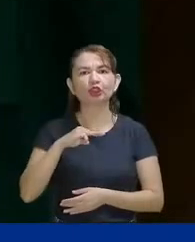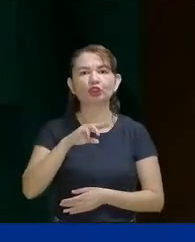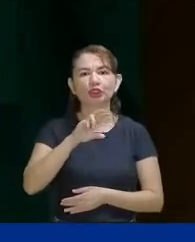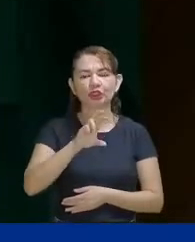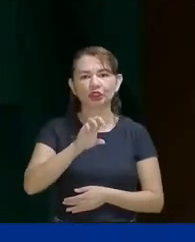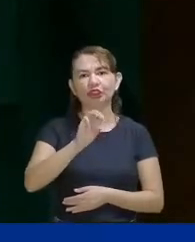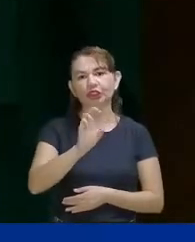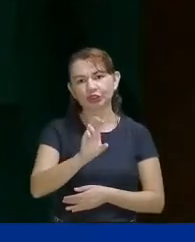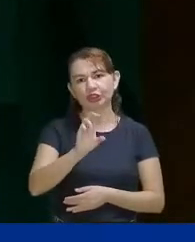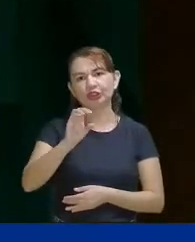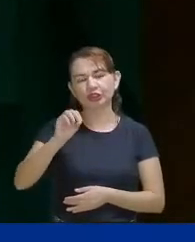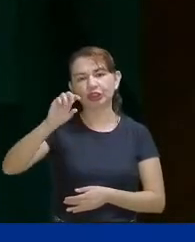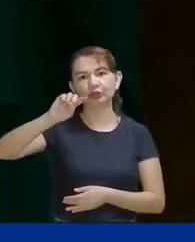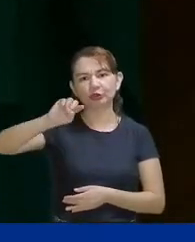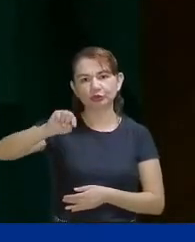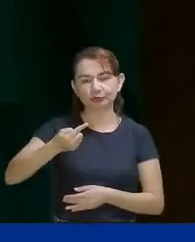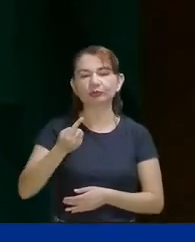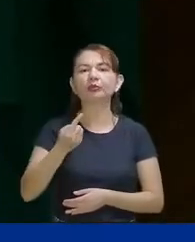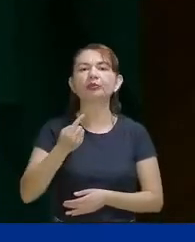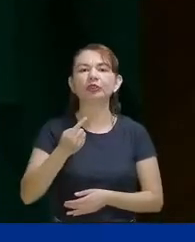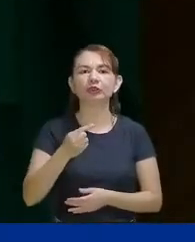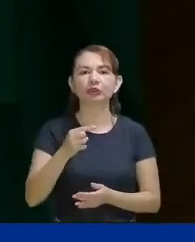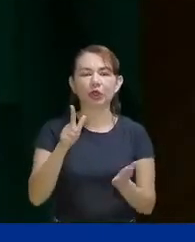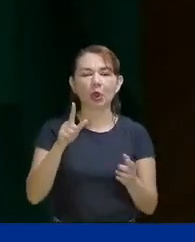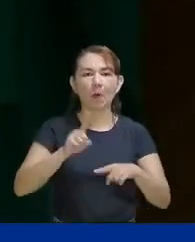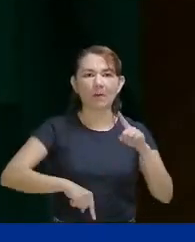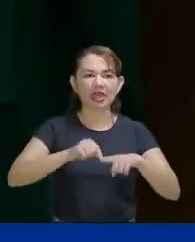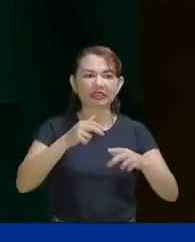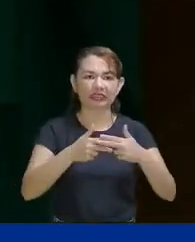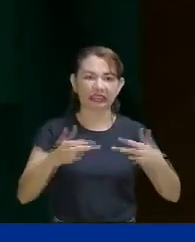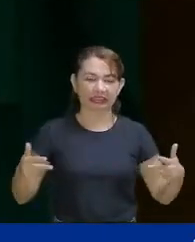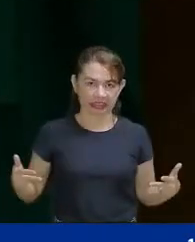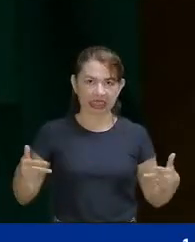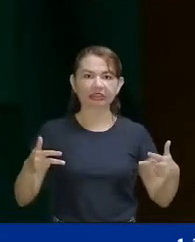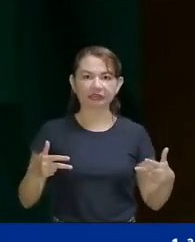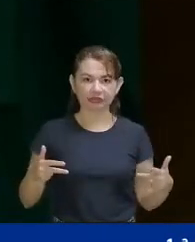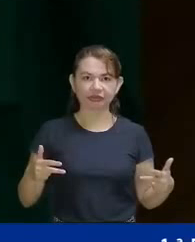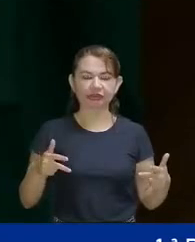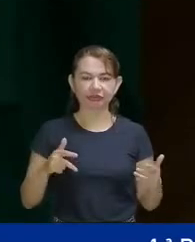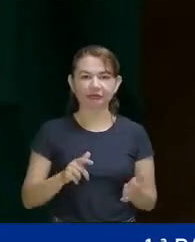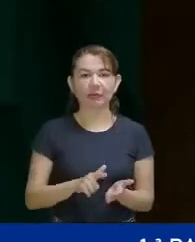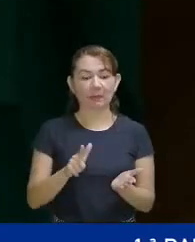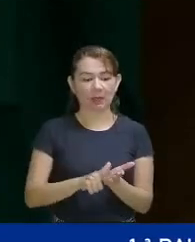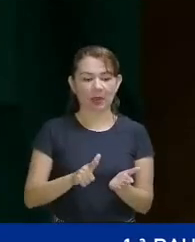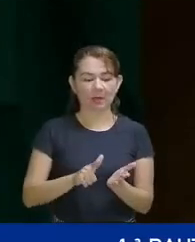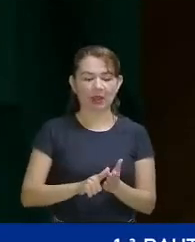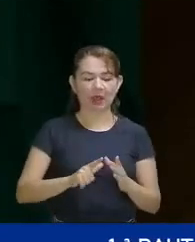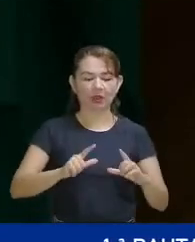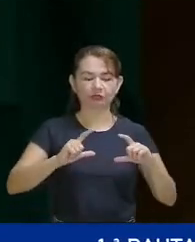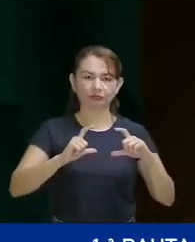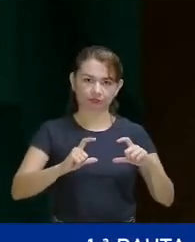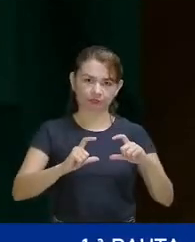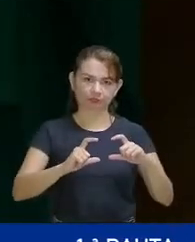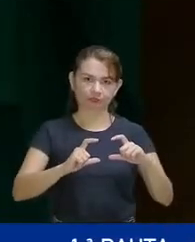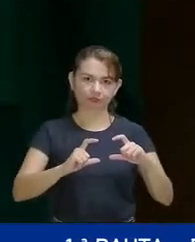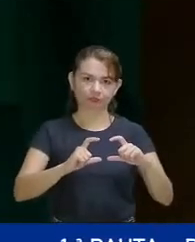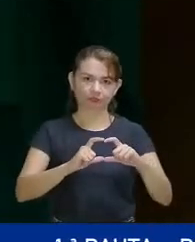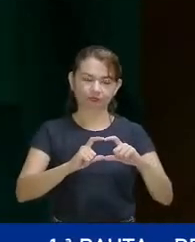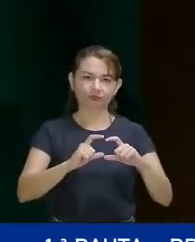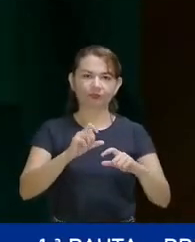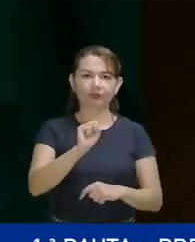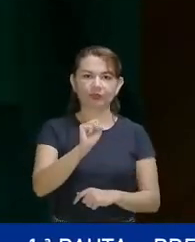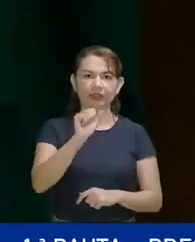3.500.000 santinhos, dentro de um pleito que tinha aproximadamente, em 2022,